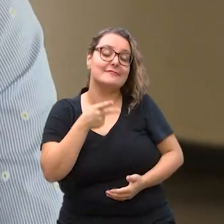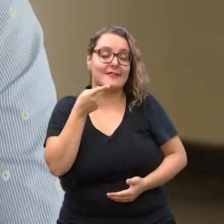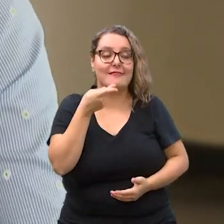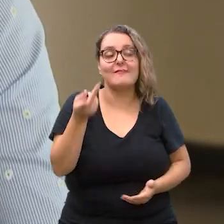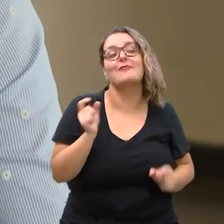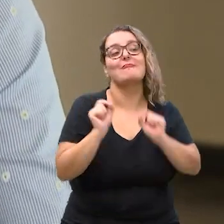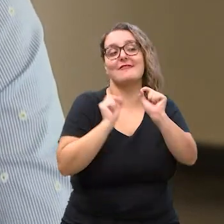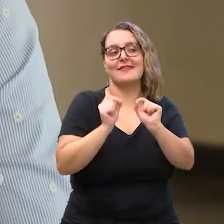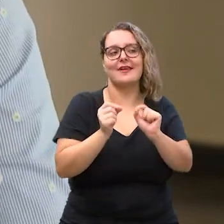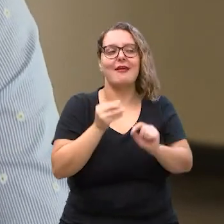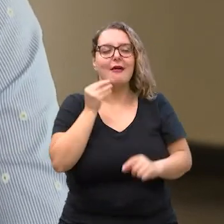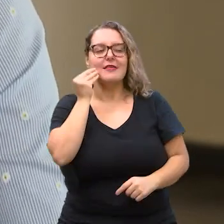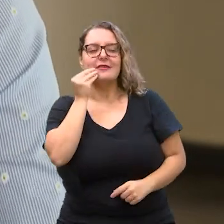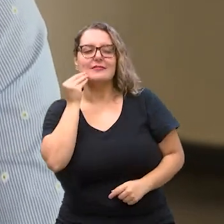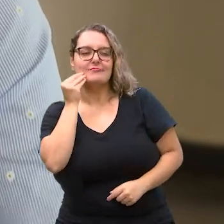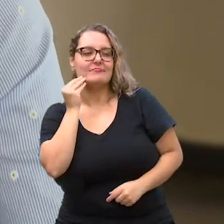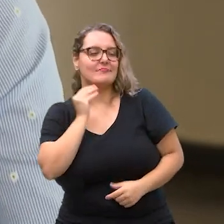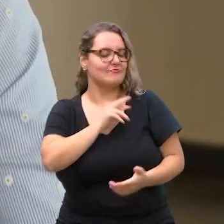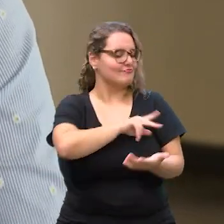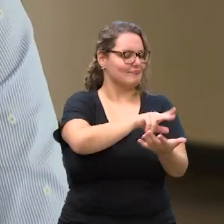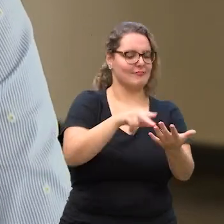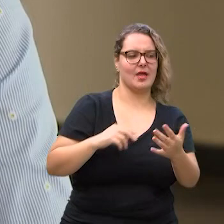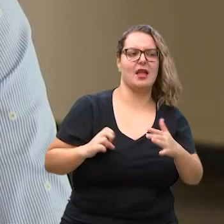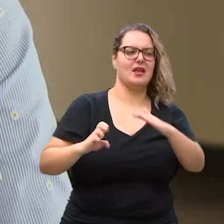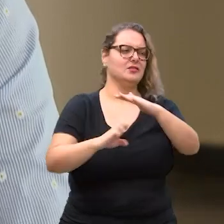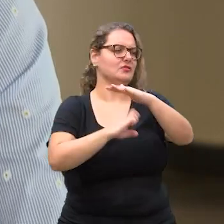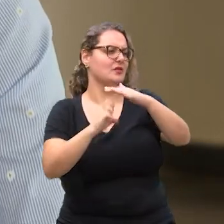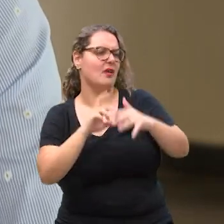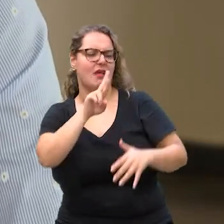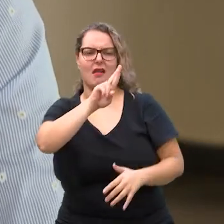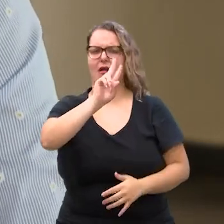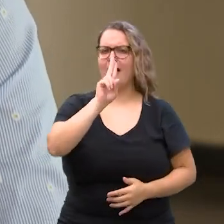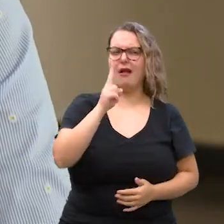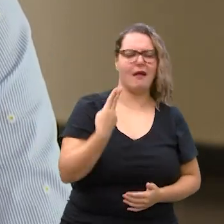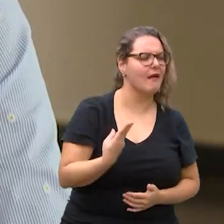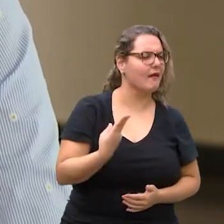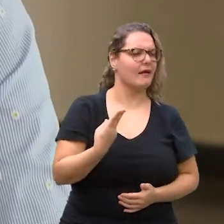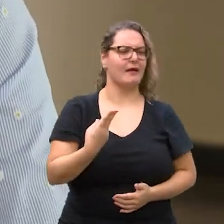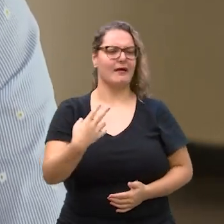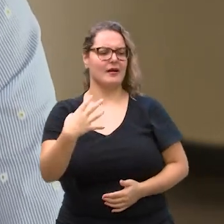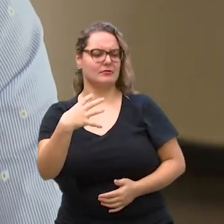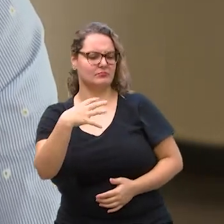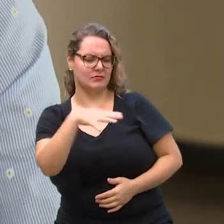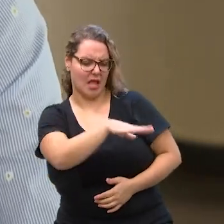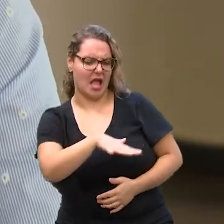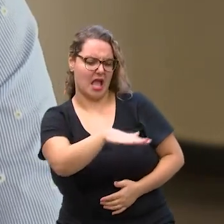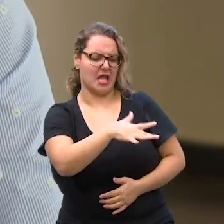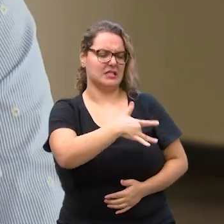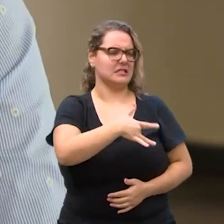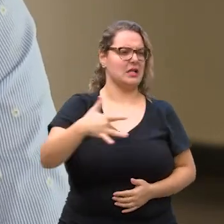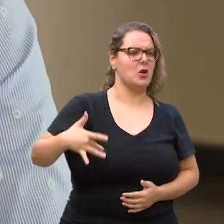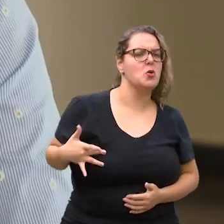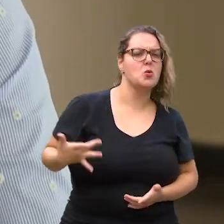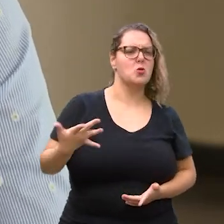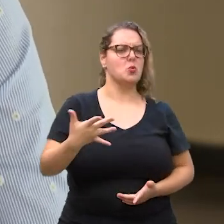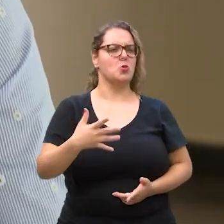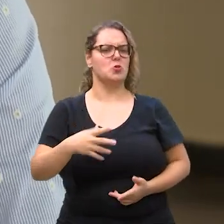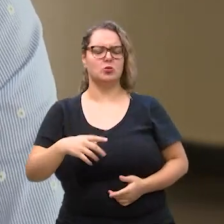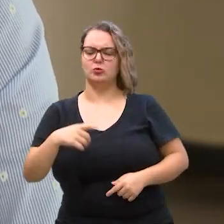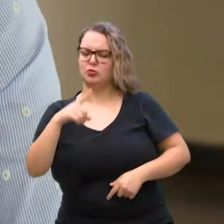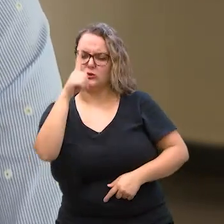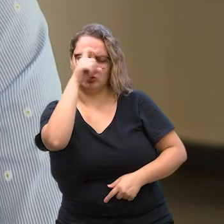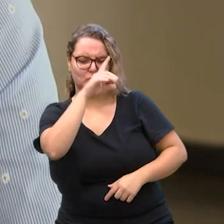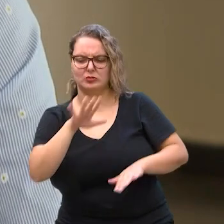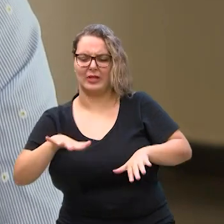eu fui experimentar da parte de empresas, de RH, fui experimentar da parte da saúde, de clínica, de hospitalar. E